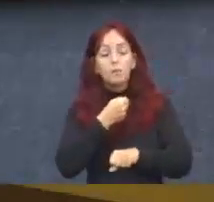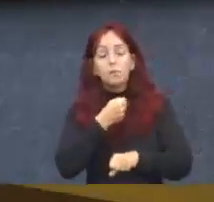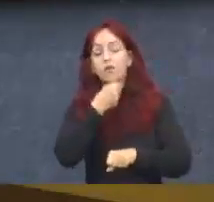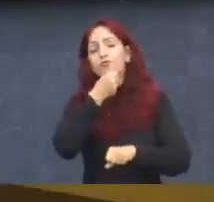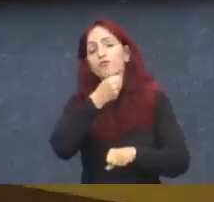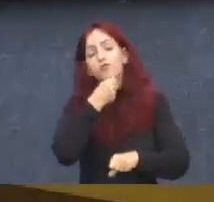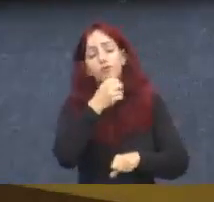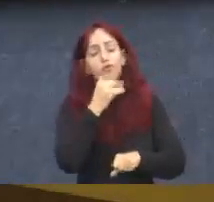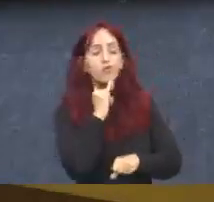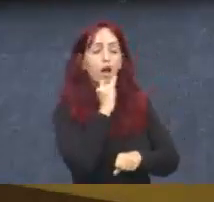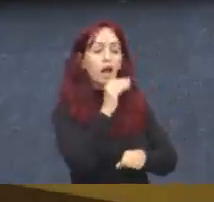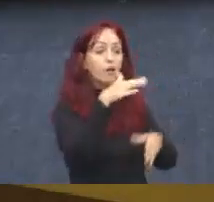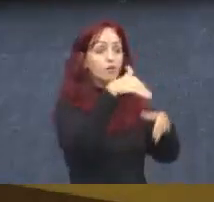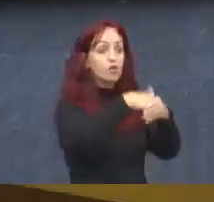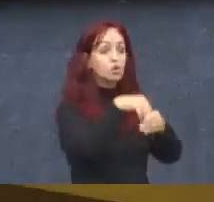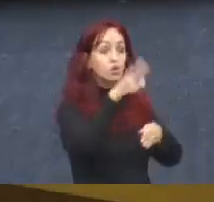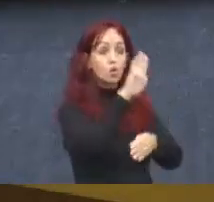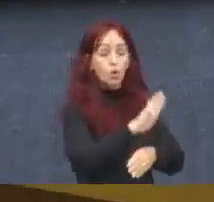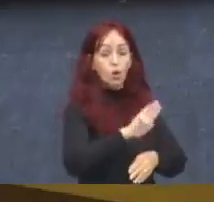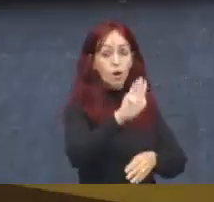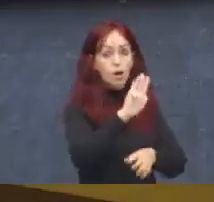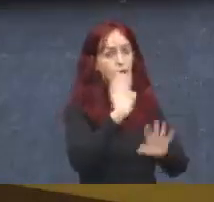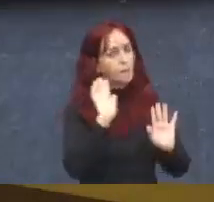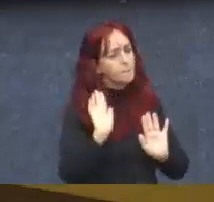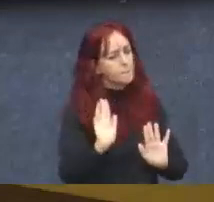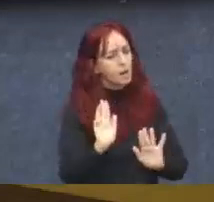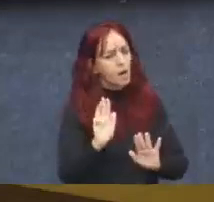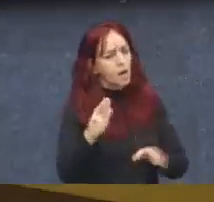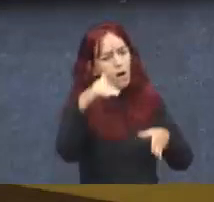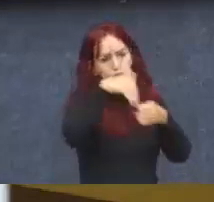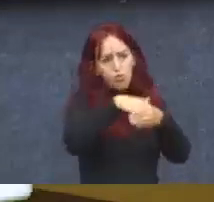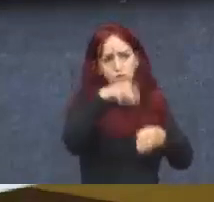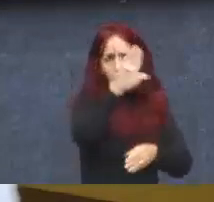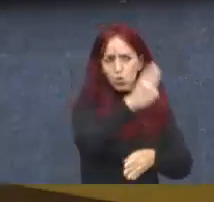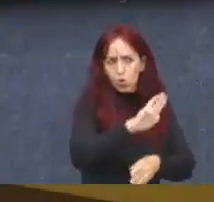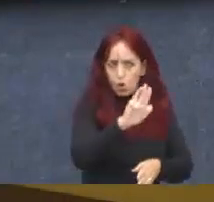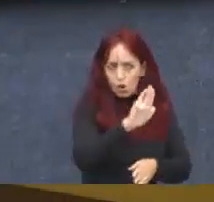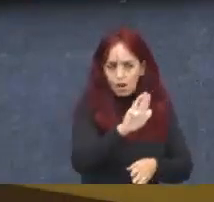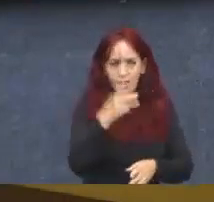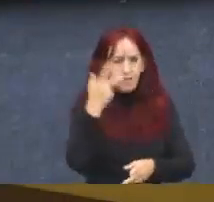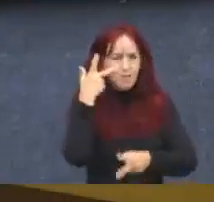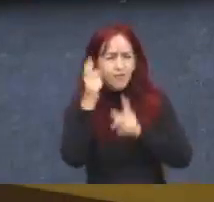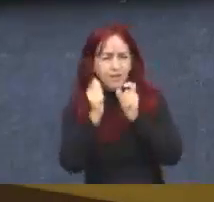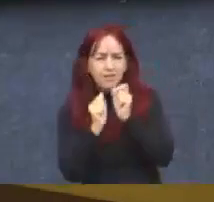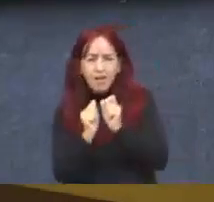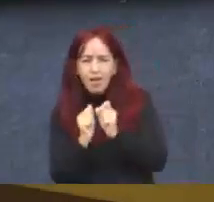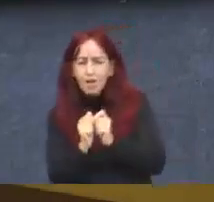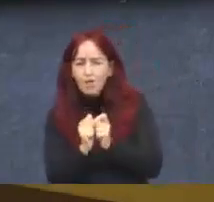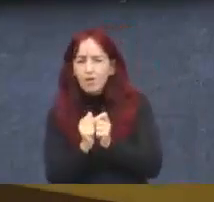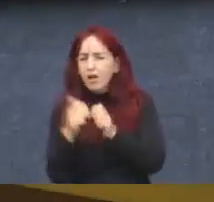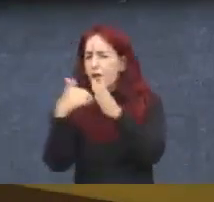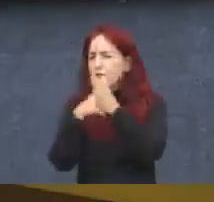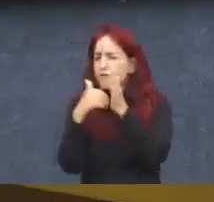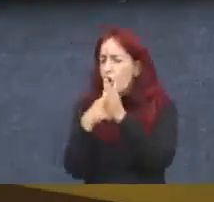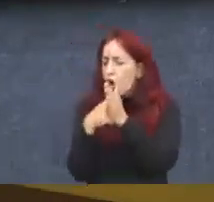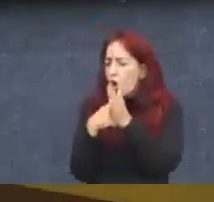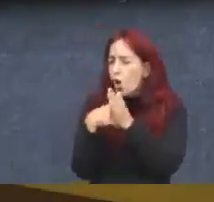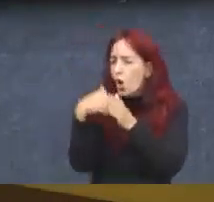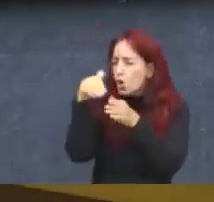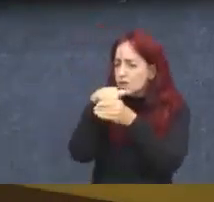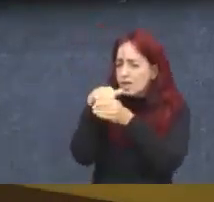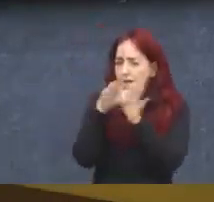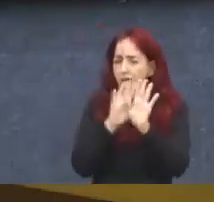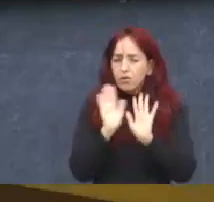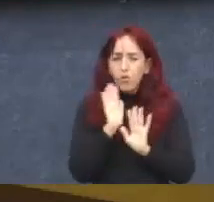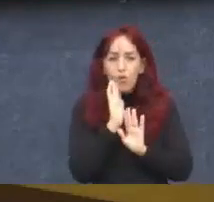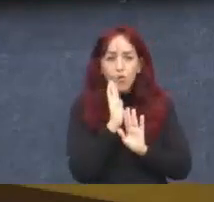mas votaram no Lula. Eu acho que, se a gente fizer até uma enquete aqui, com um voto secreto, muitos,